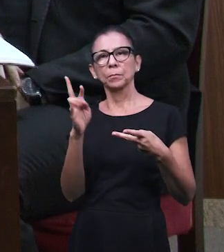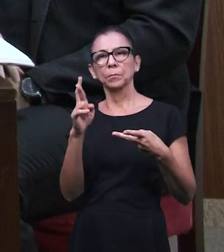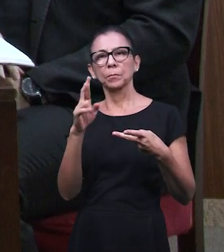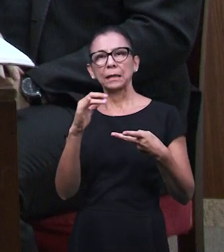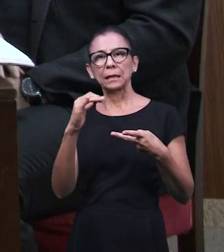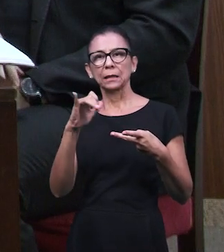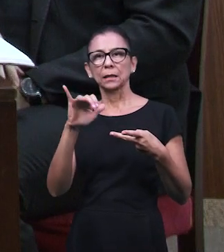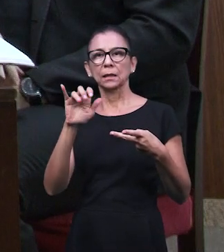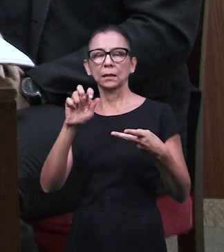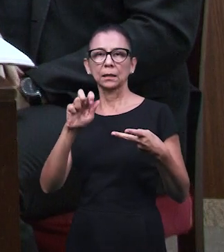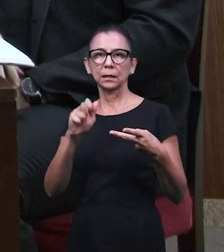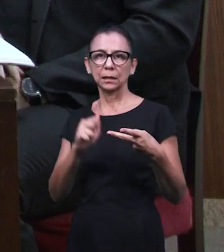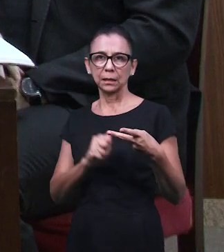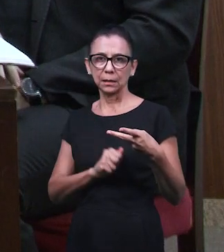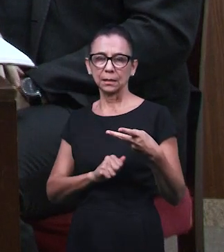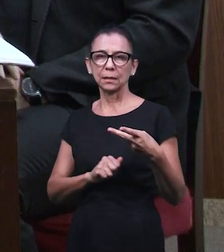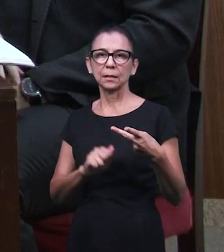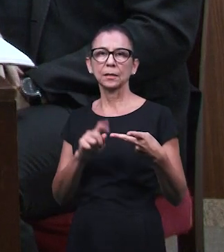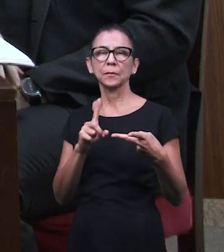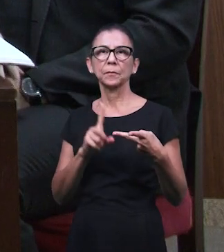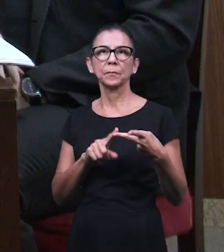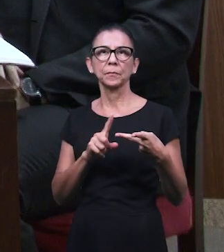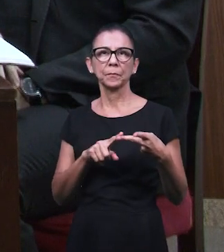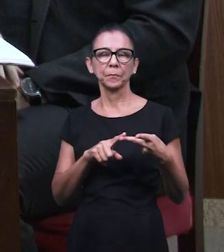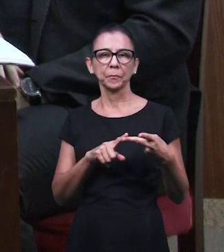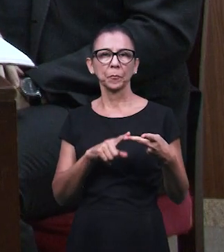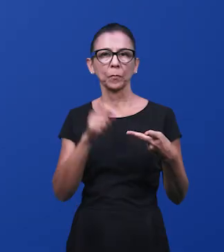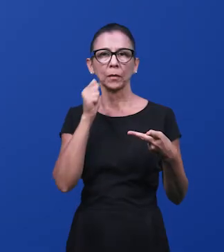lá, do pastor Antonino. Vamos assistir os vídeos.